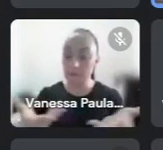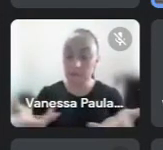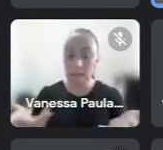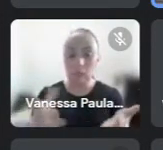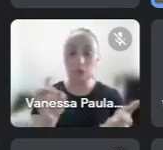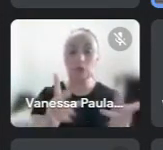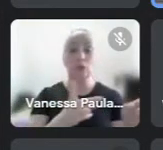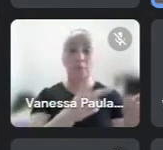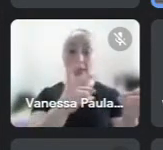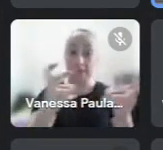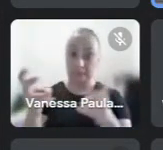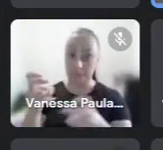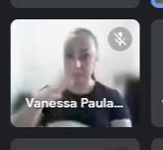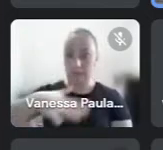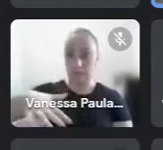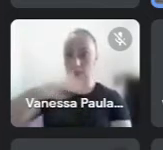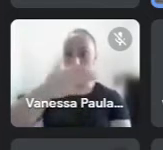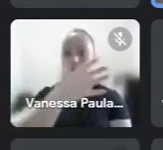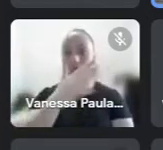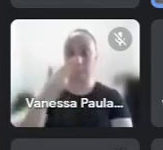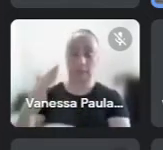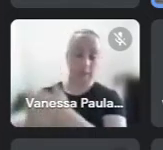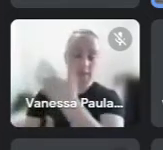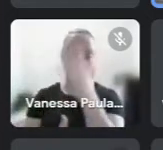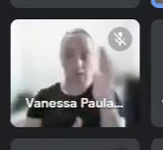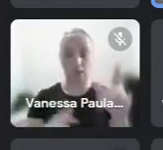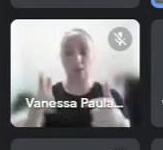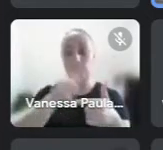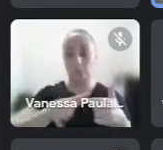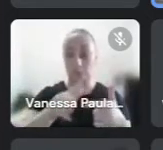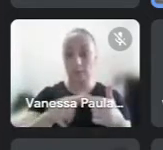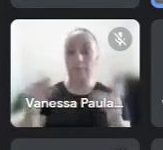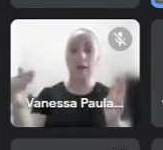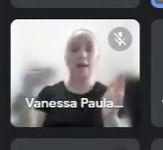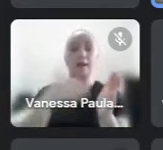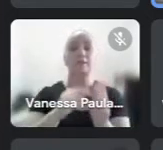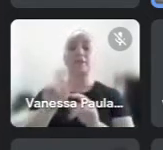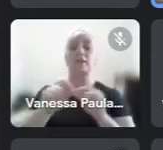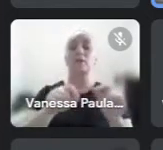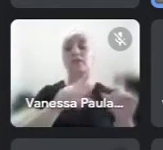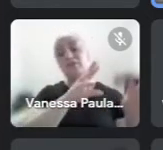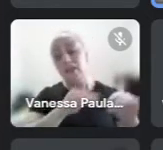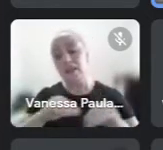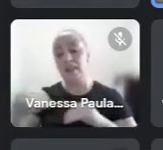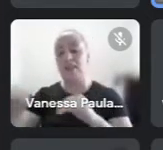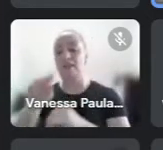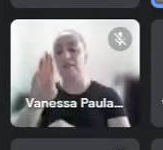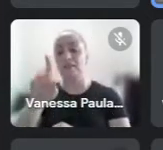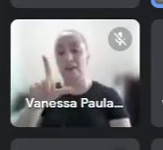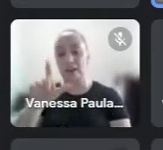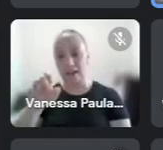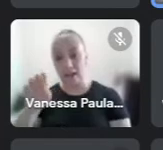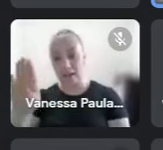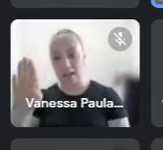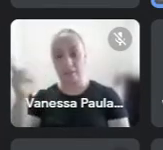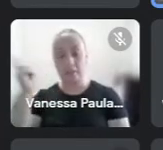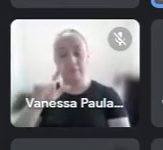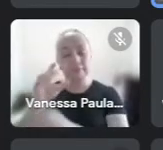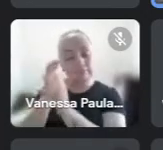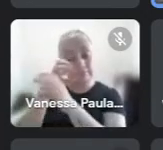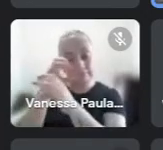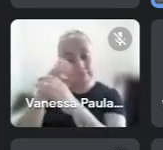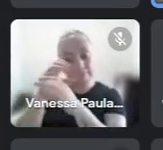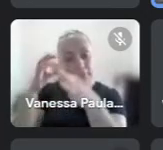percepção ambiental do problema até aquilo que você faz no laboratório, visando diagnosticar aquela